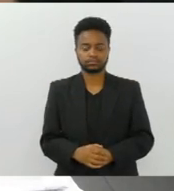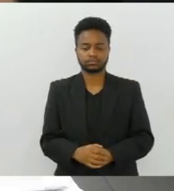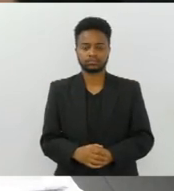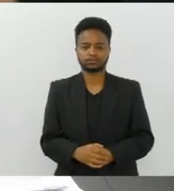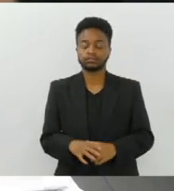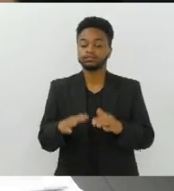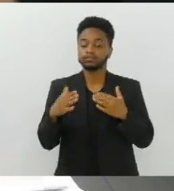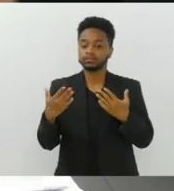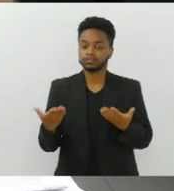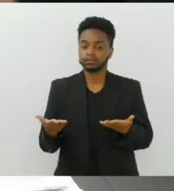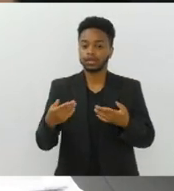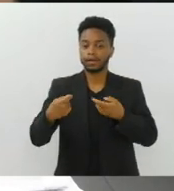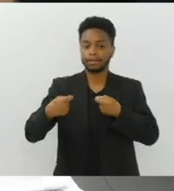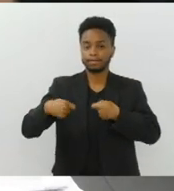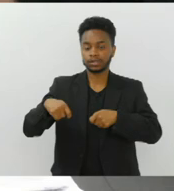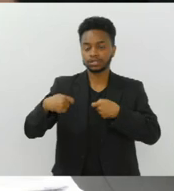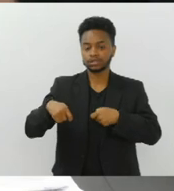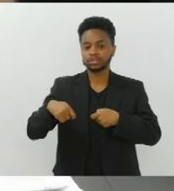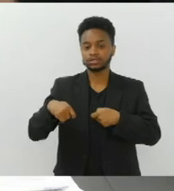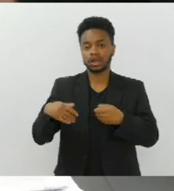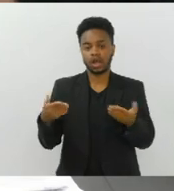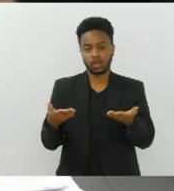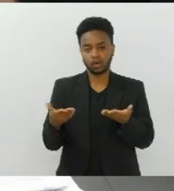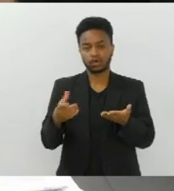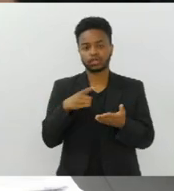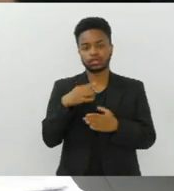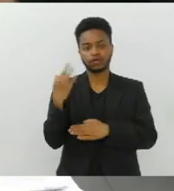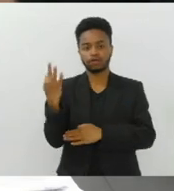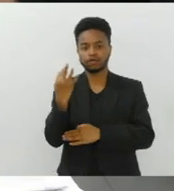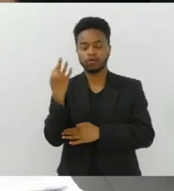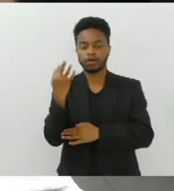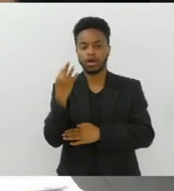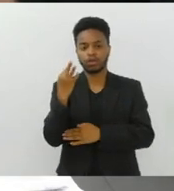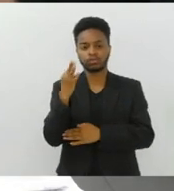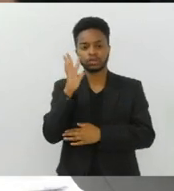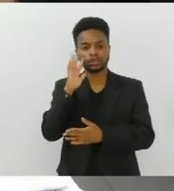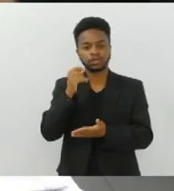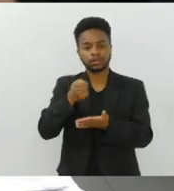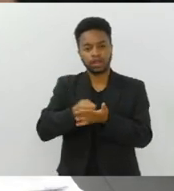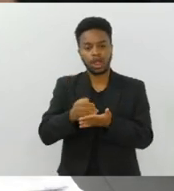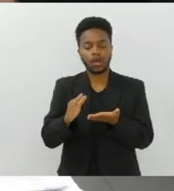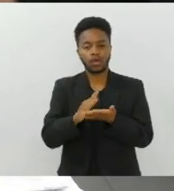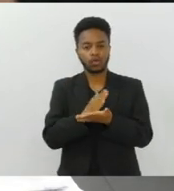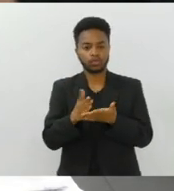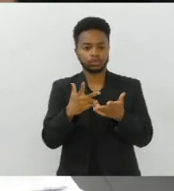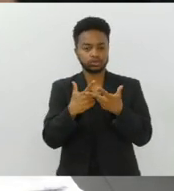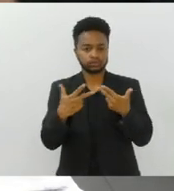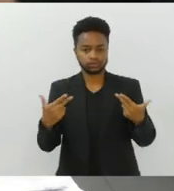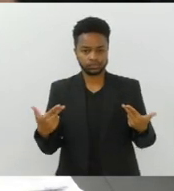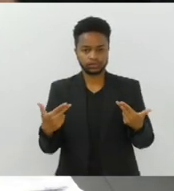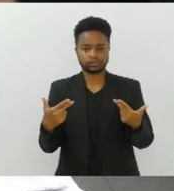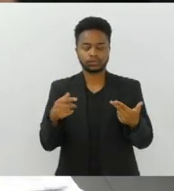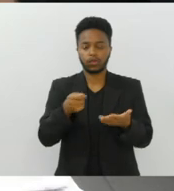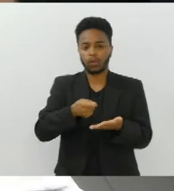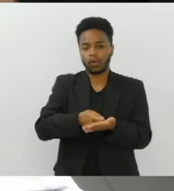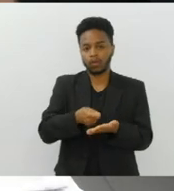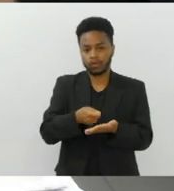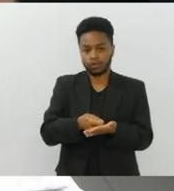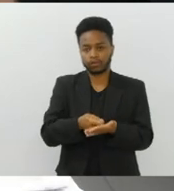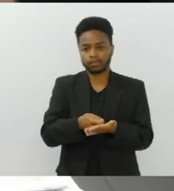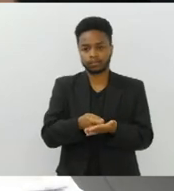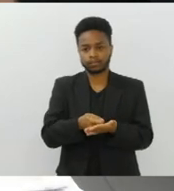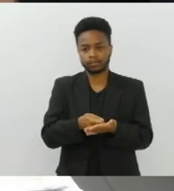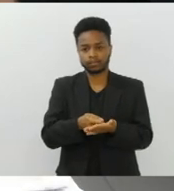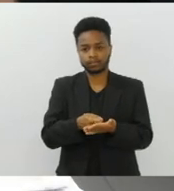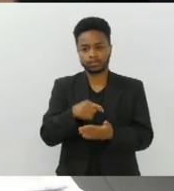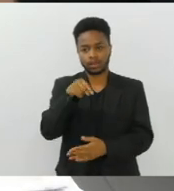portanto, é necessário que se haja esta formalização diante de algumas deliberações que são obrigatórias